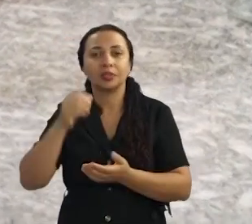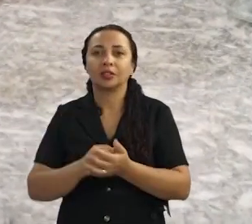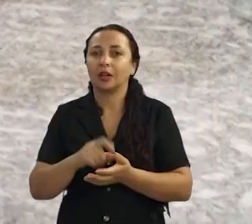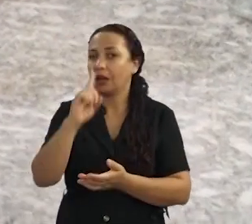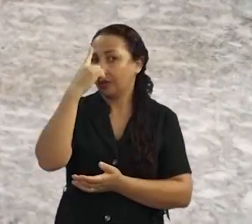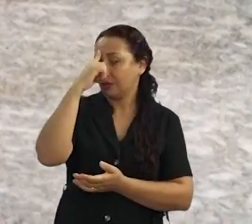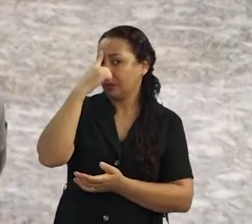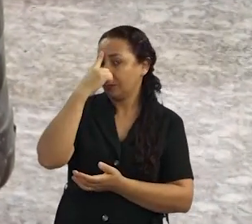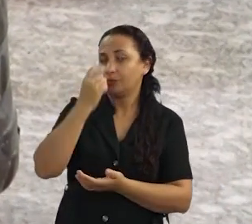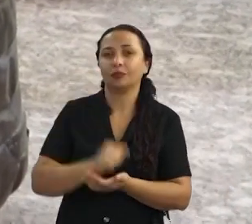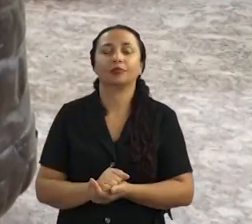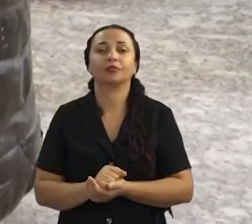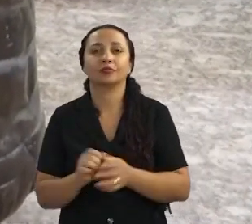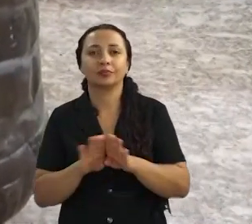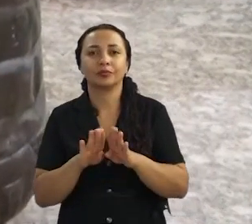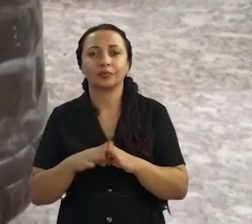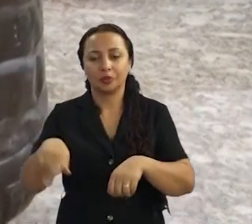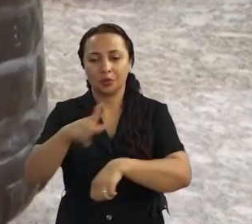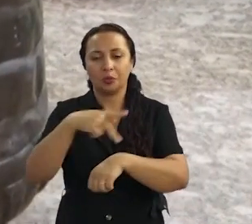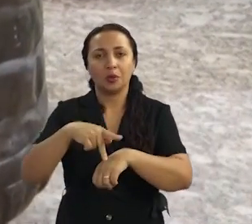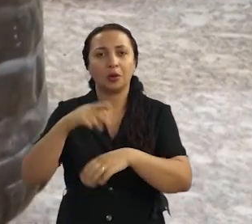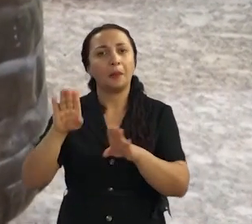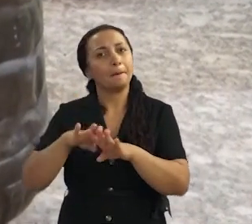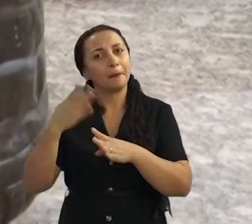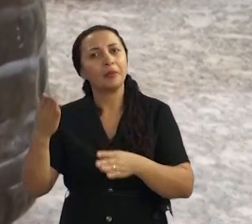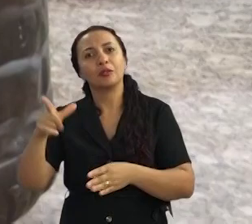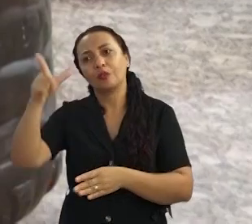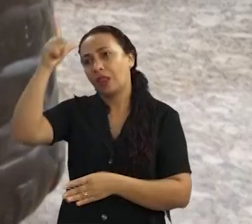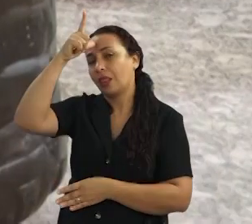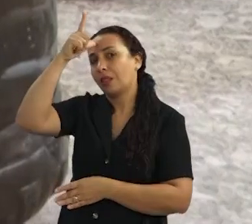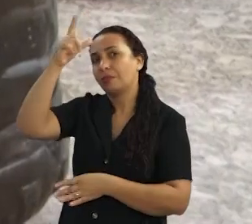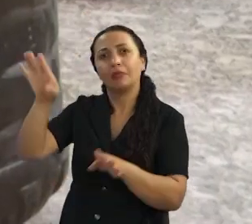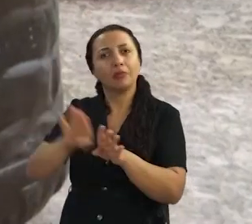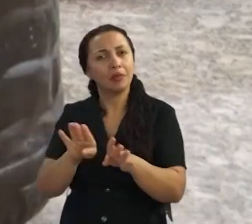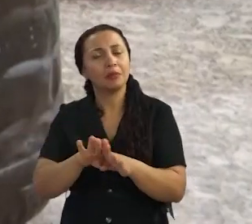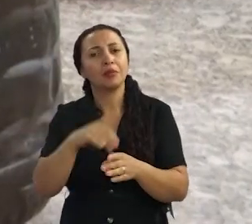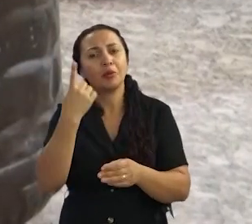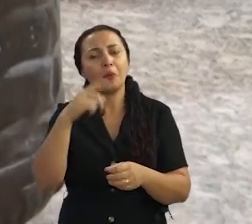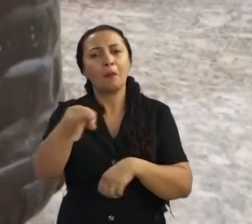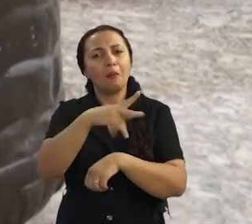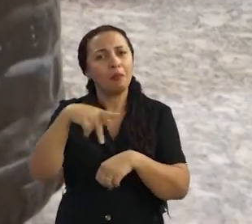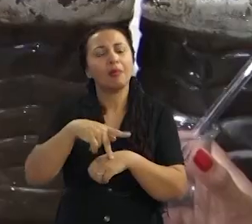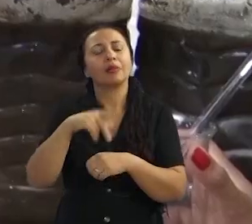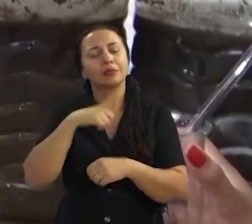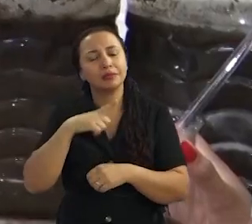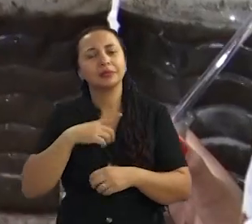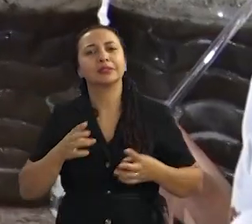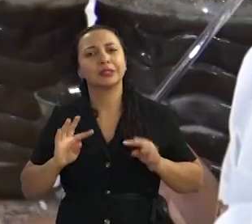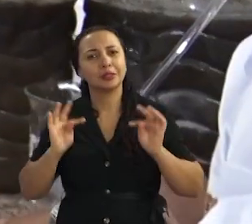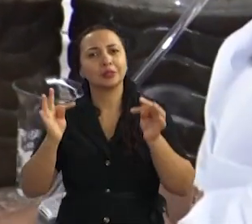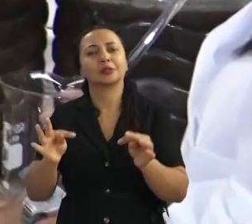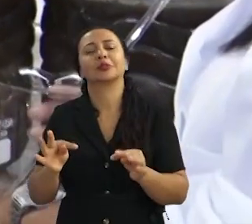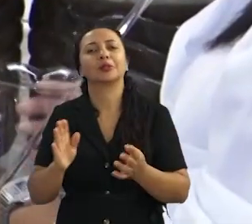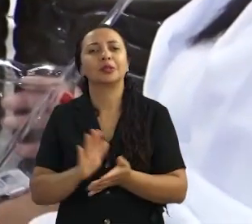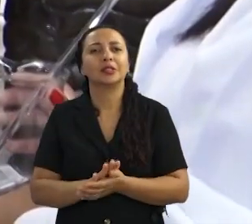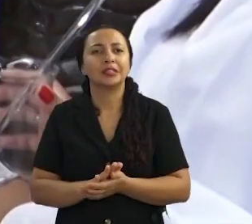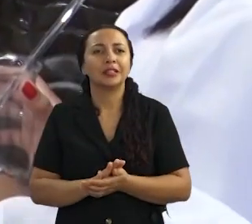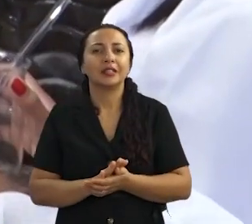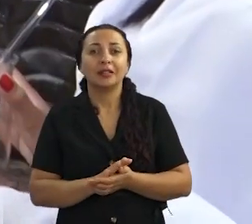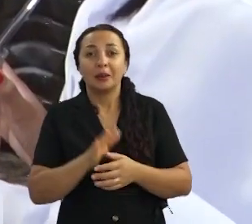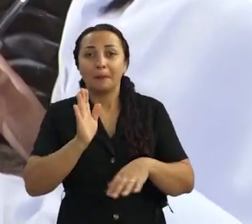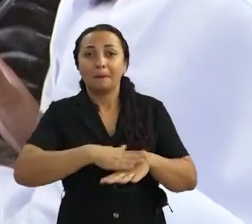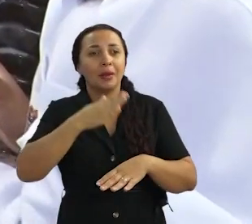China e Índia, e até mesmo países mais desenvolvidos, como na Alemanha. A Alemanha é um dos países onde essa tecnologia